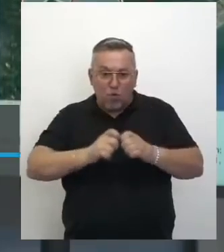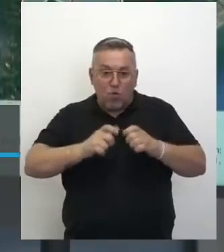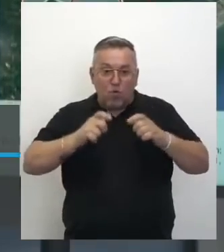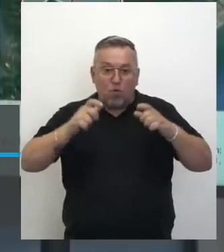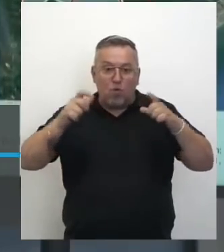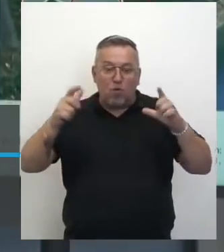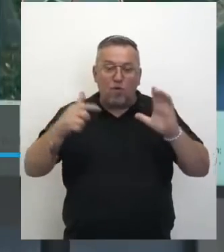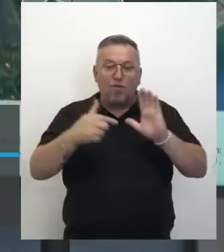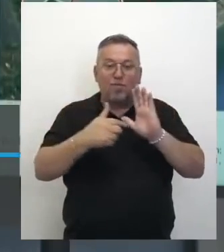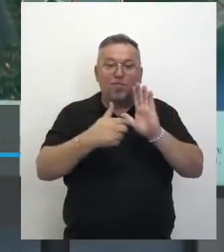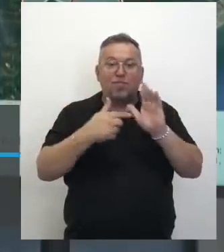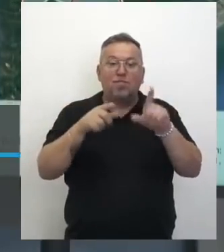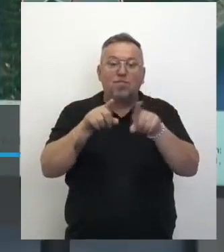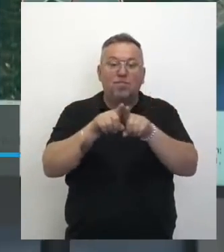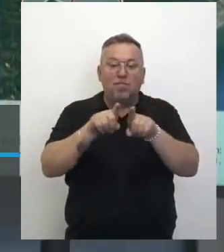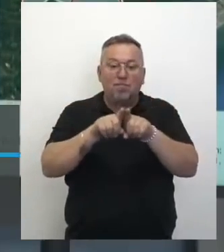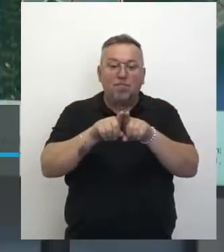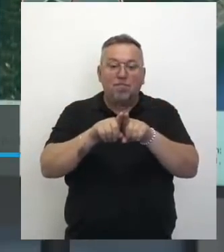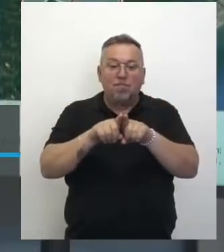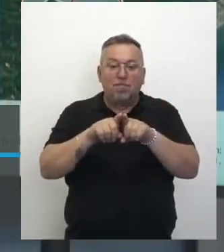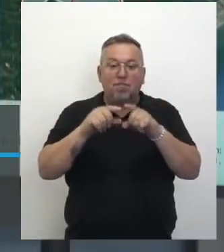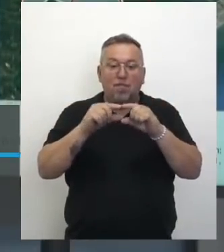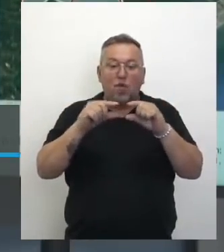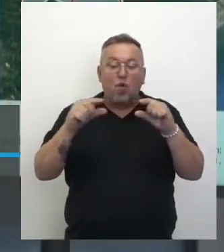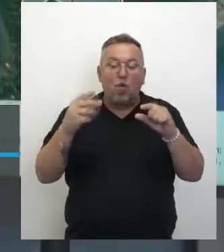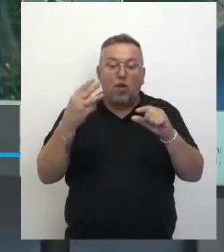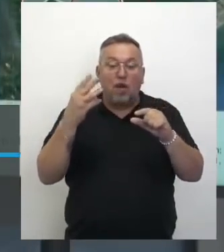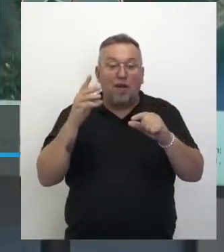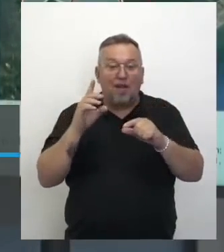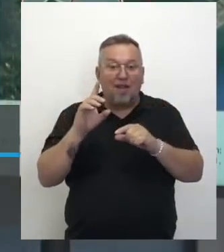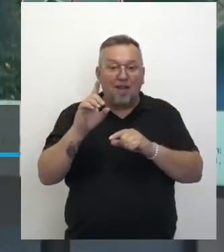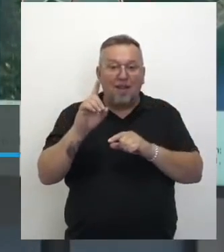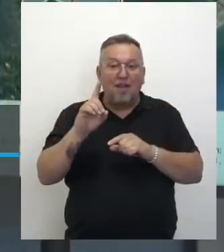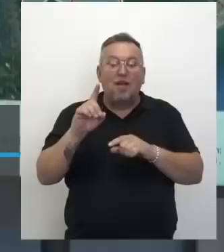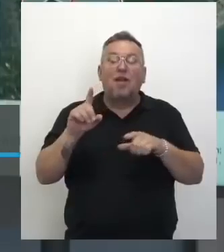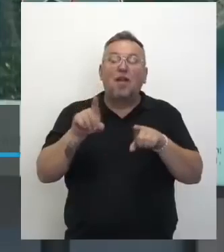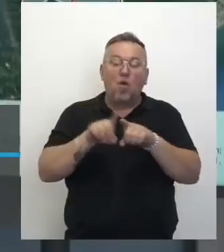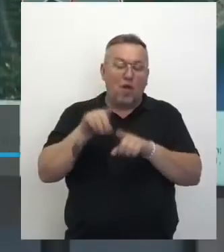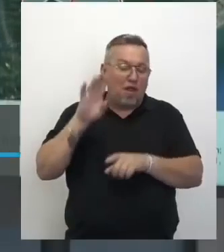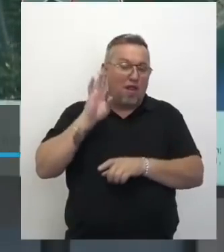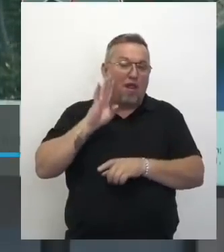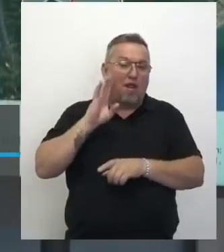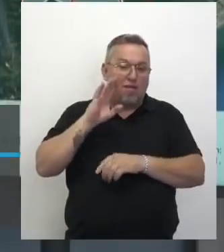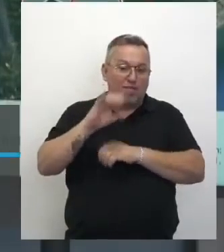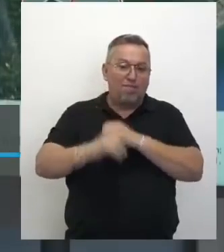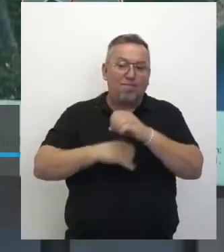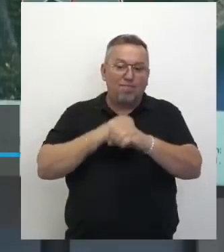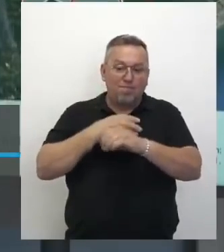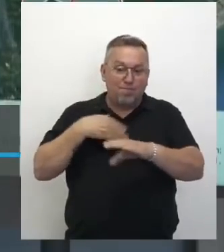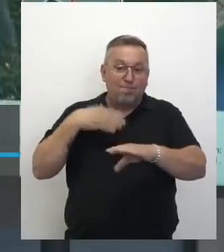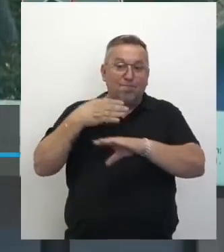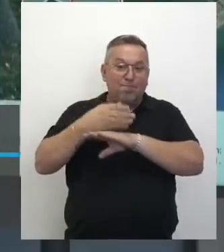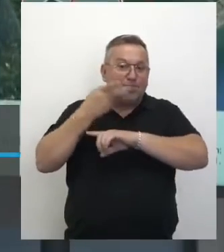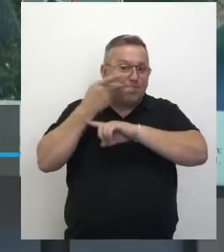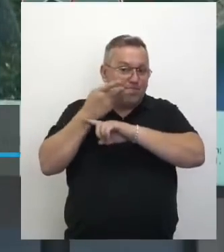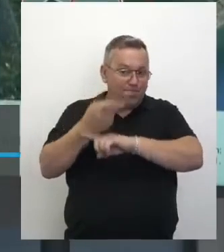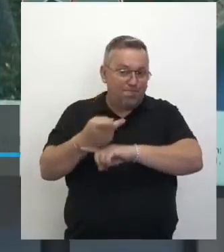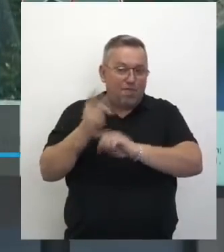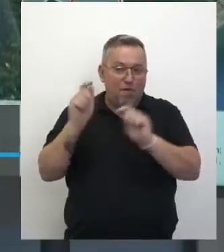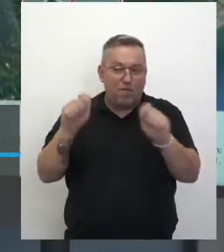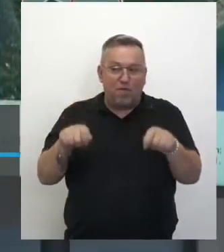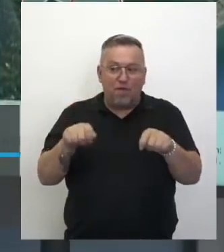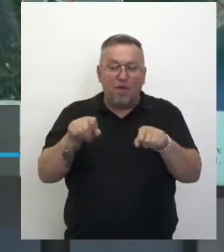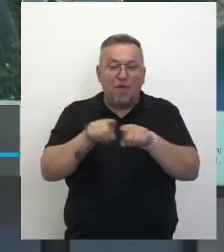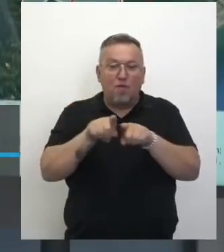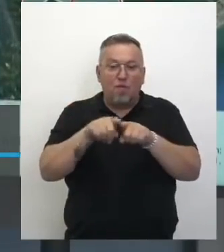e mostrar o território através do Google 3D. Então é legal esse site aí, entrem neles, porque dá para ver